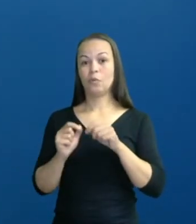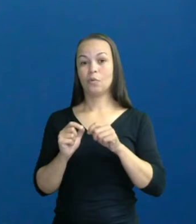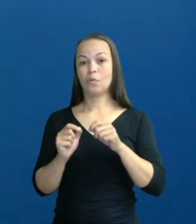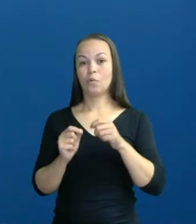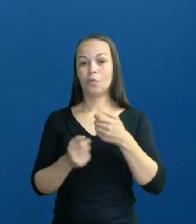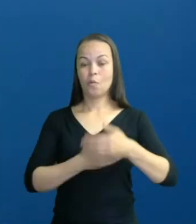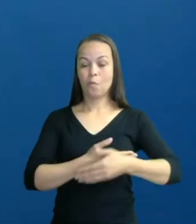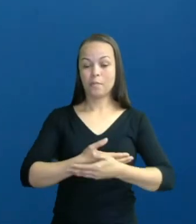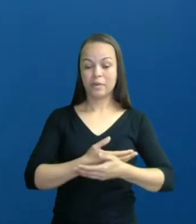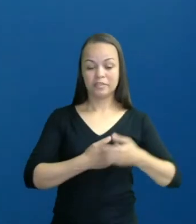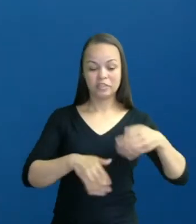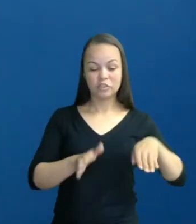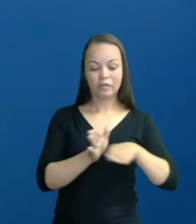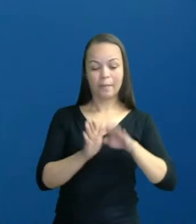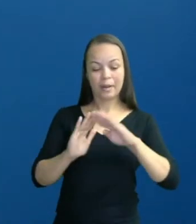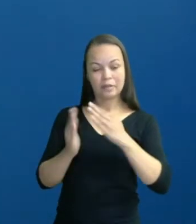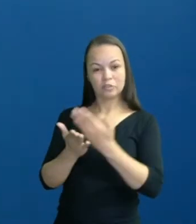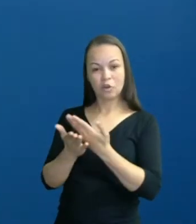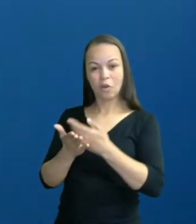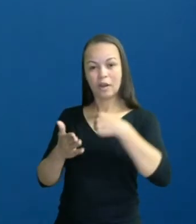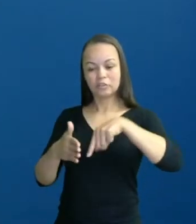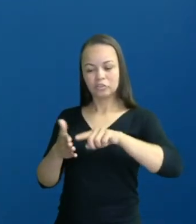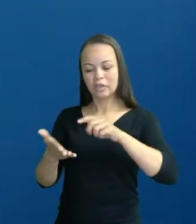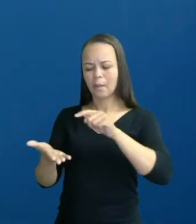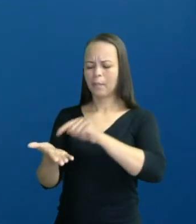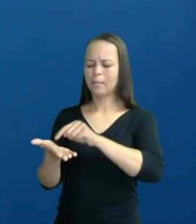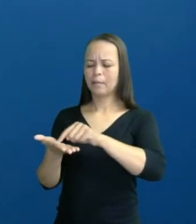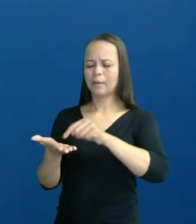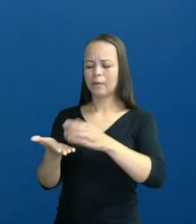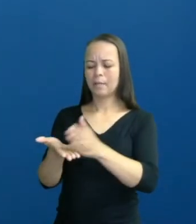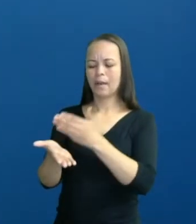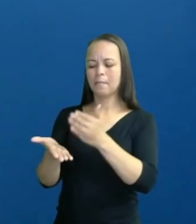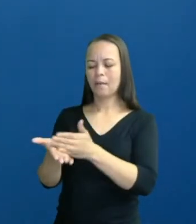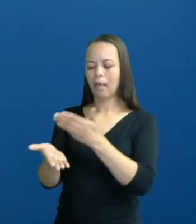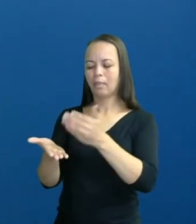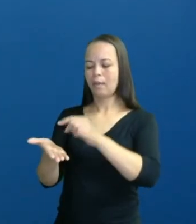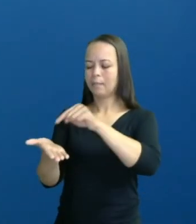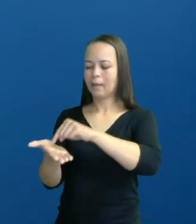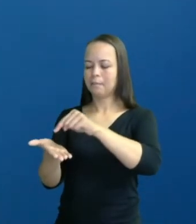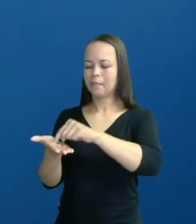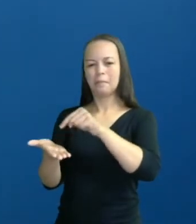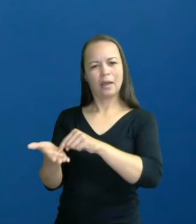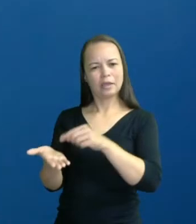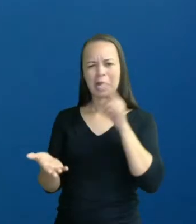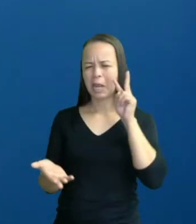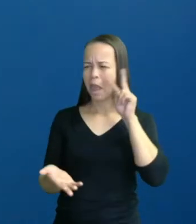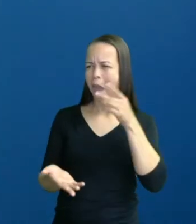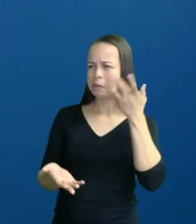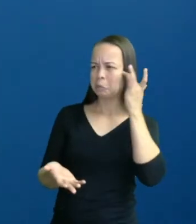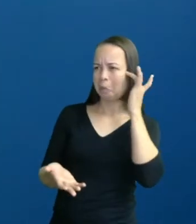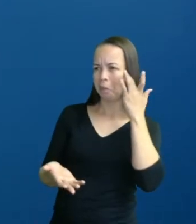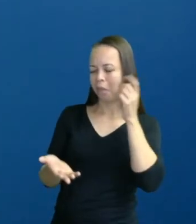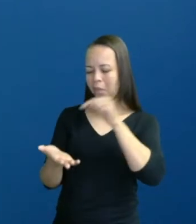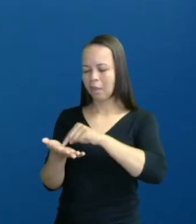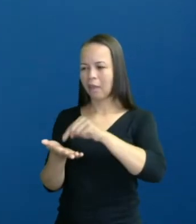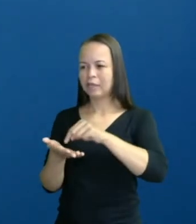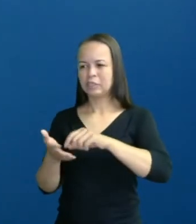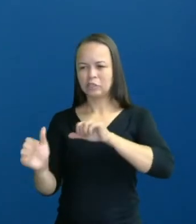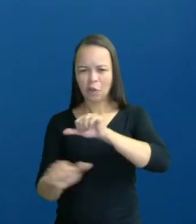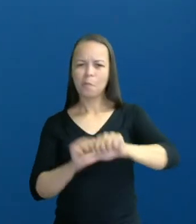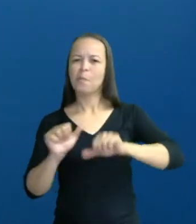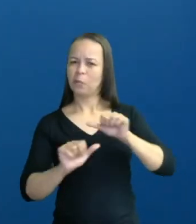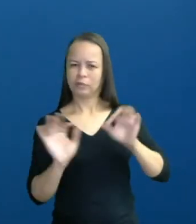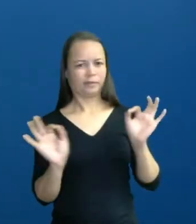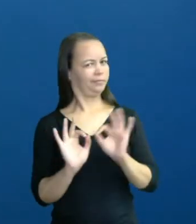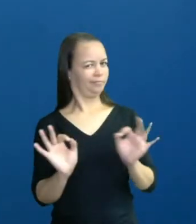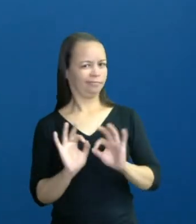que o bebezinho, né, que numa idade, porque precisa dessa idade, tá certo? Tem gente que já dá o